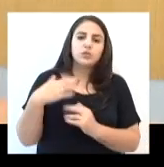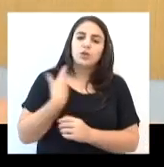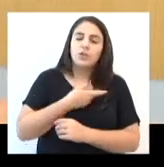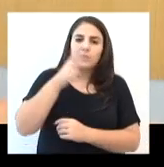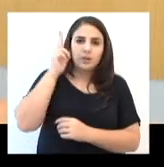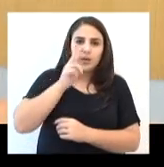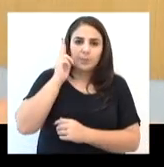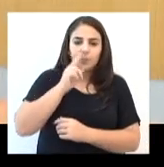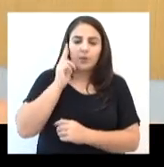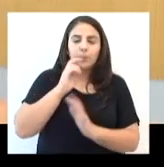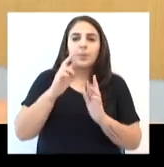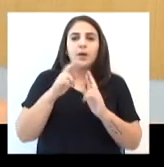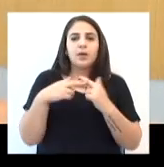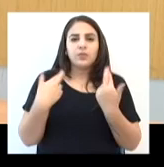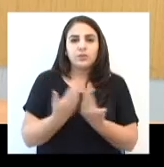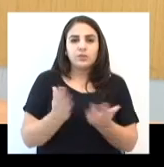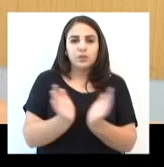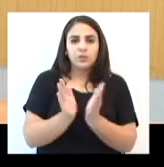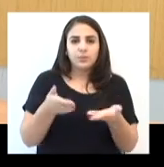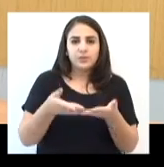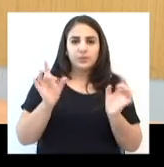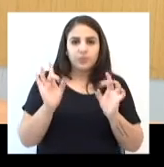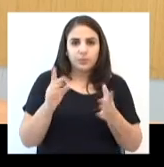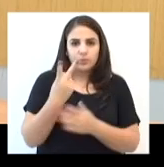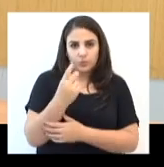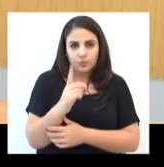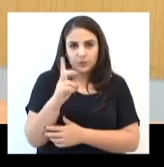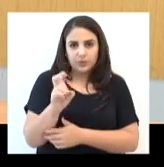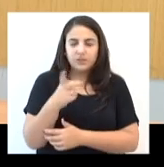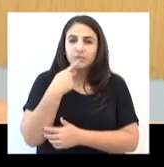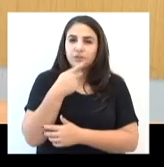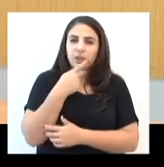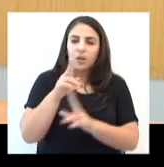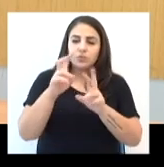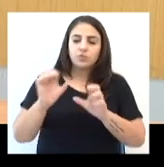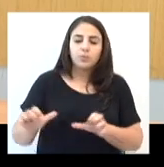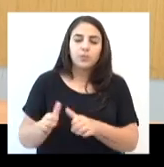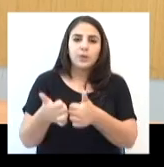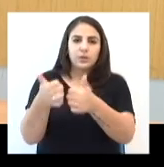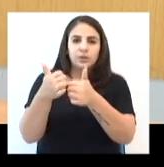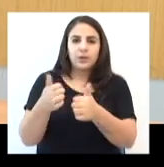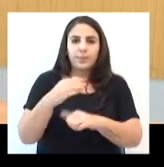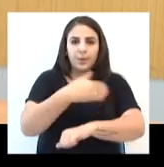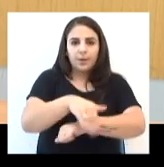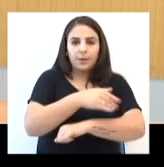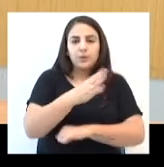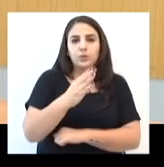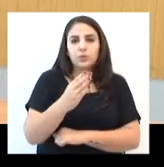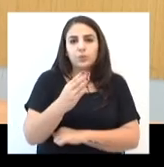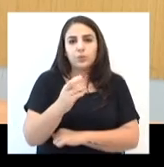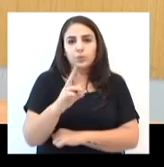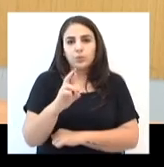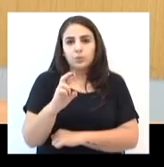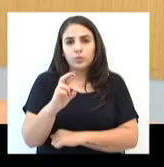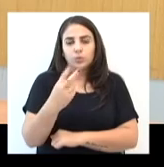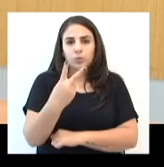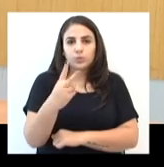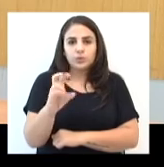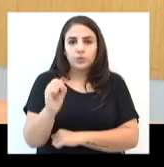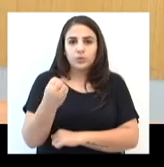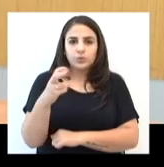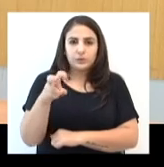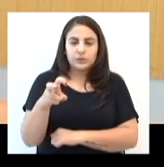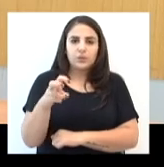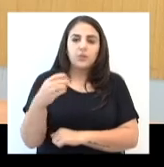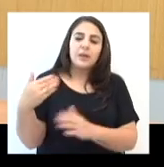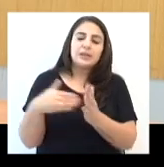lembrar uma reunião da comissão especial que em 2015 tratou de melhorias para a BR-285. Uma comitiva foi